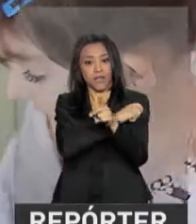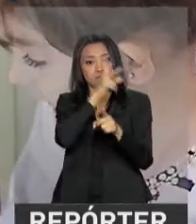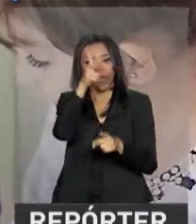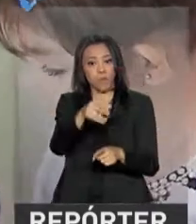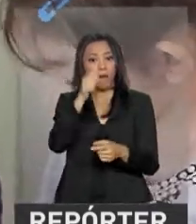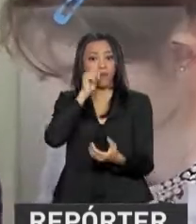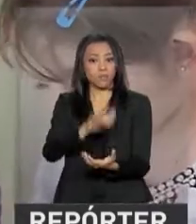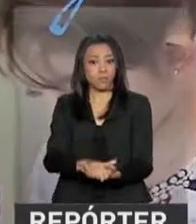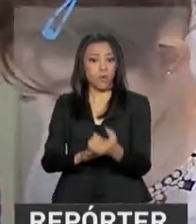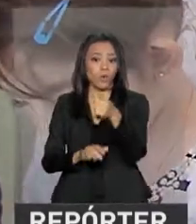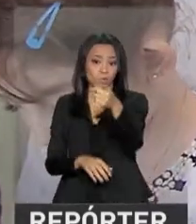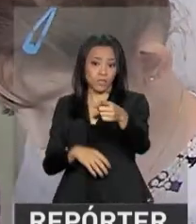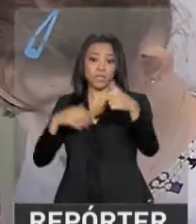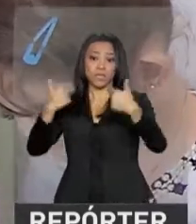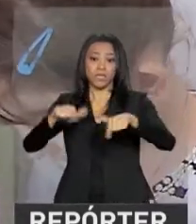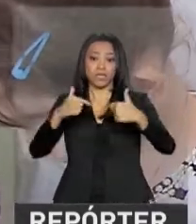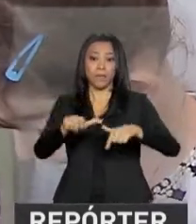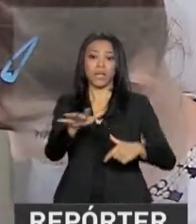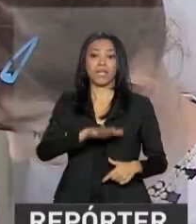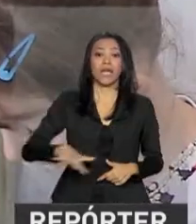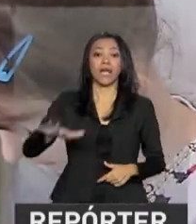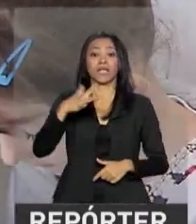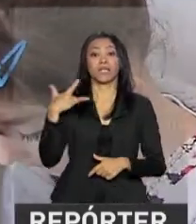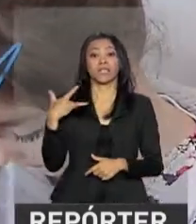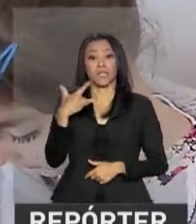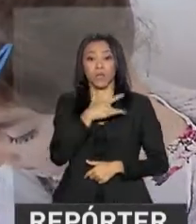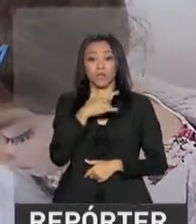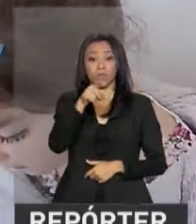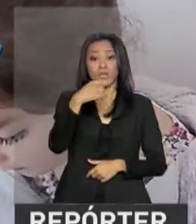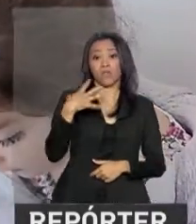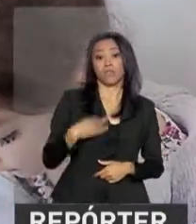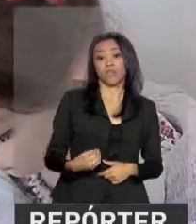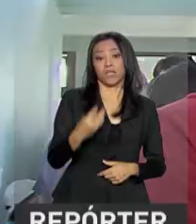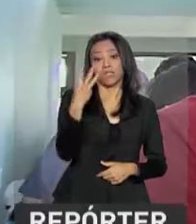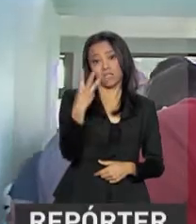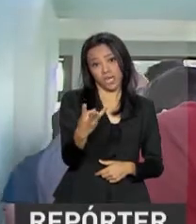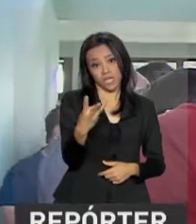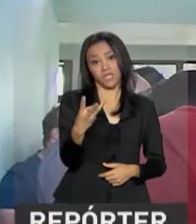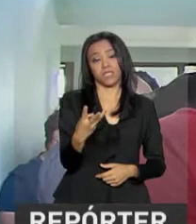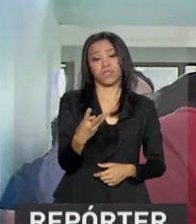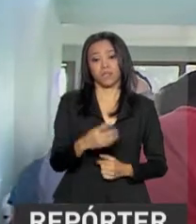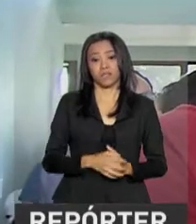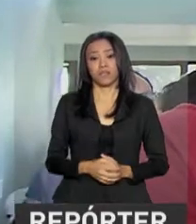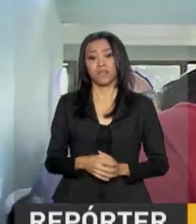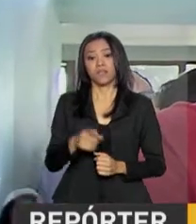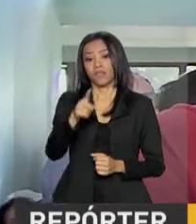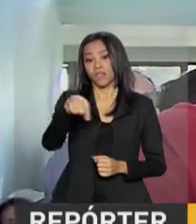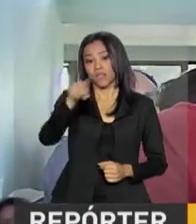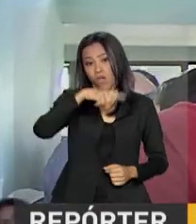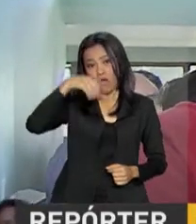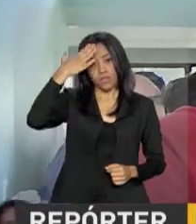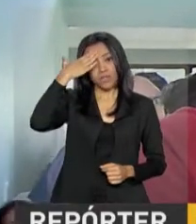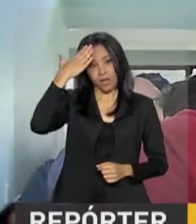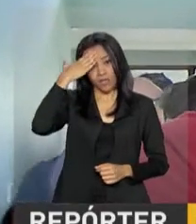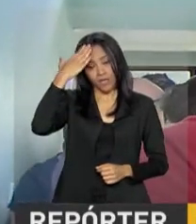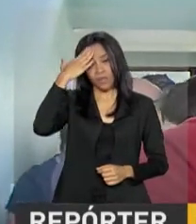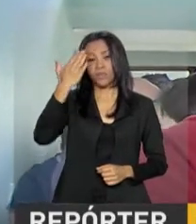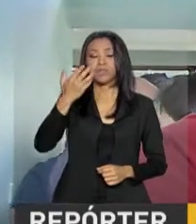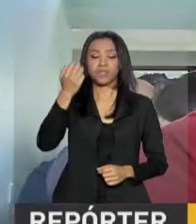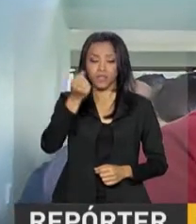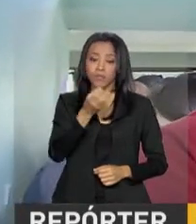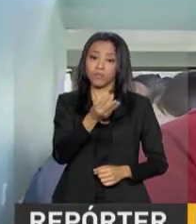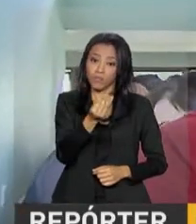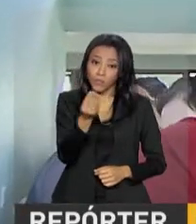como a esposa, que trabalha na área de saúde, e a filha, de 3 anos. A gente sabe muito bem que muita gente,